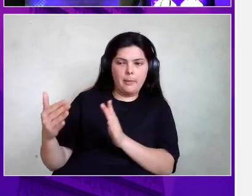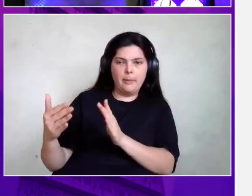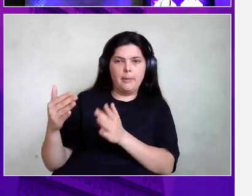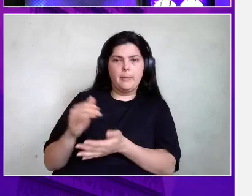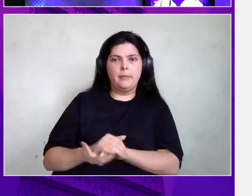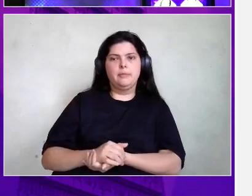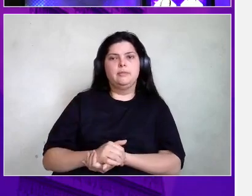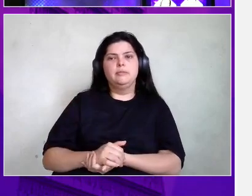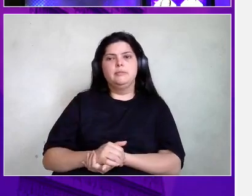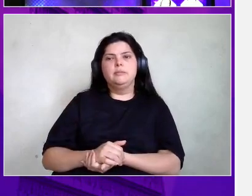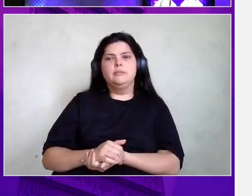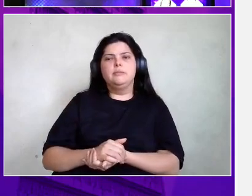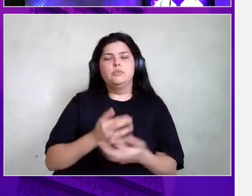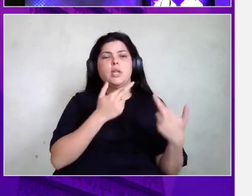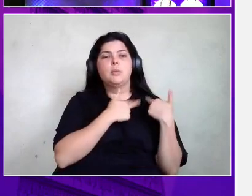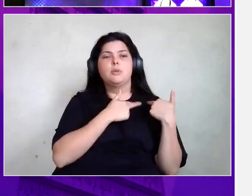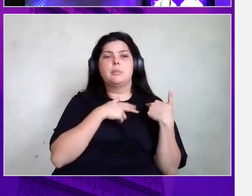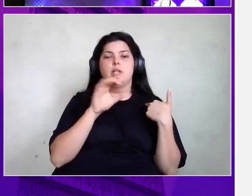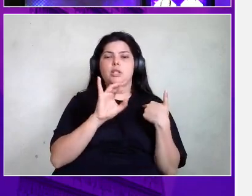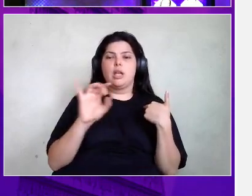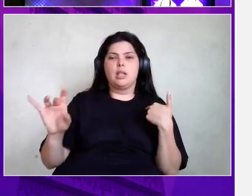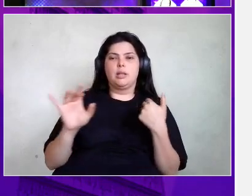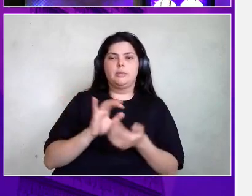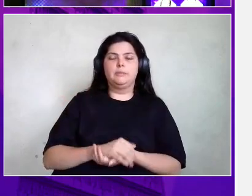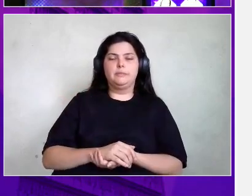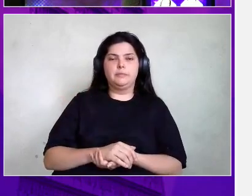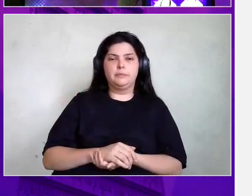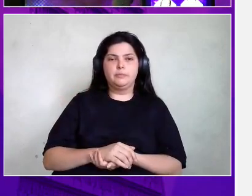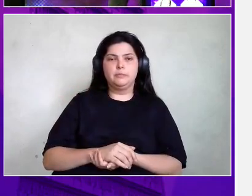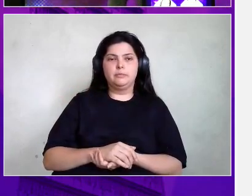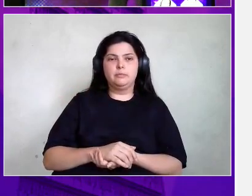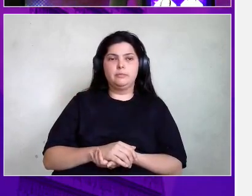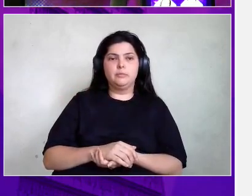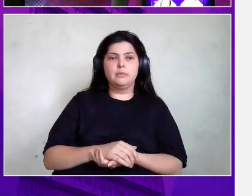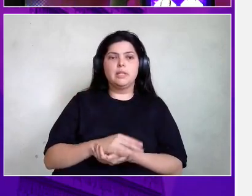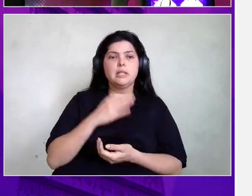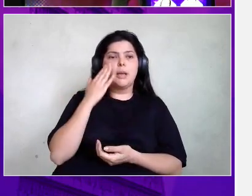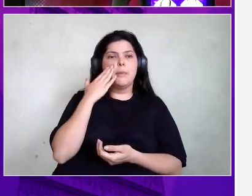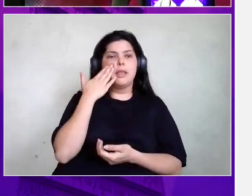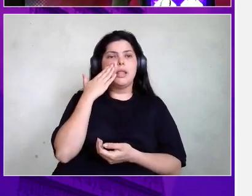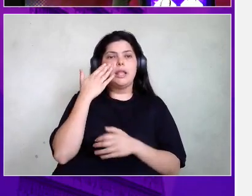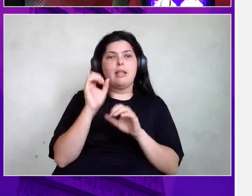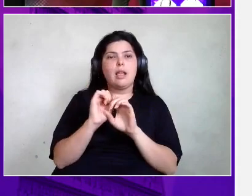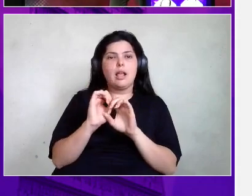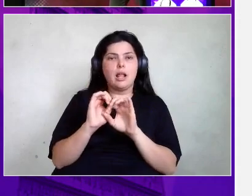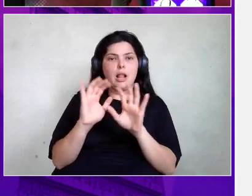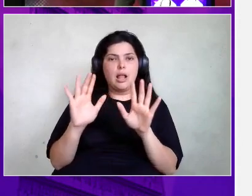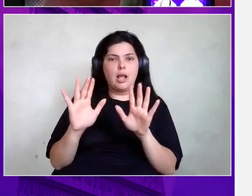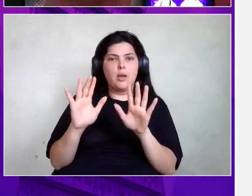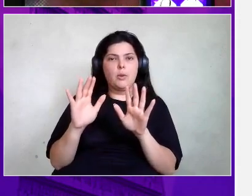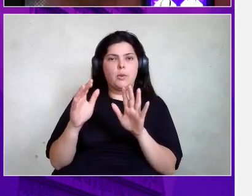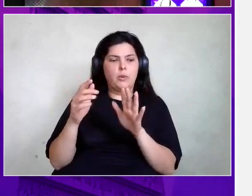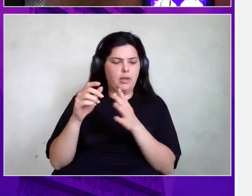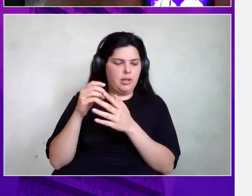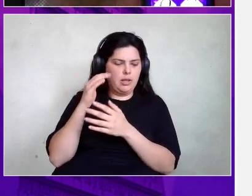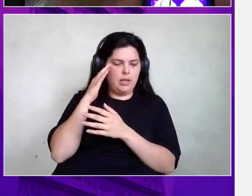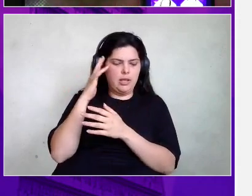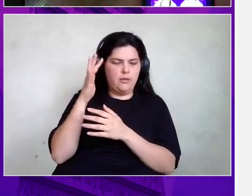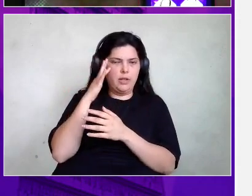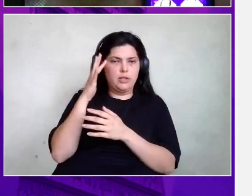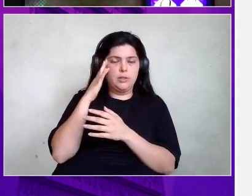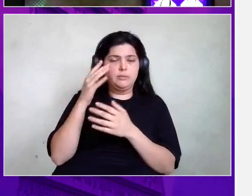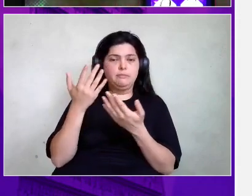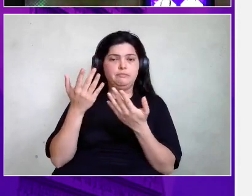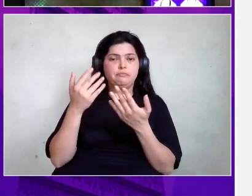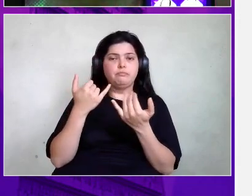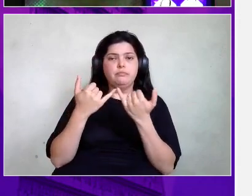são os papéis envolvidos em cada estágio. Eu preciso olhar para isso e entender, botar isso no papel e começar a refletir sobre. Então, aqui no nosso exemplo, nós vamos